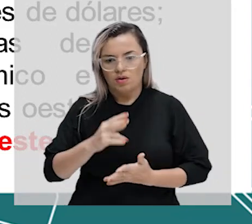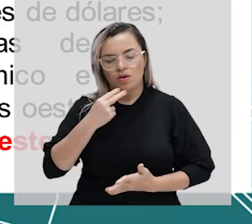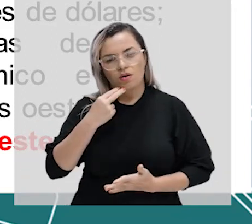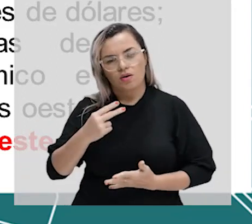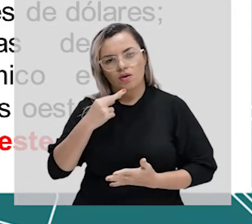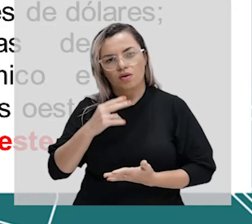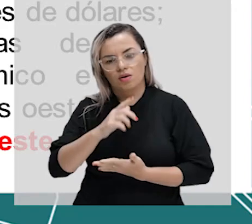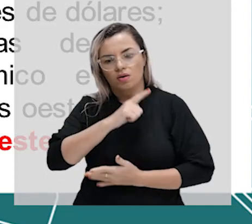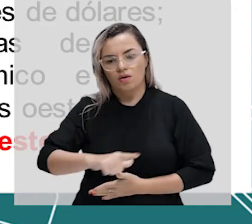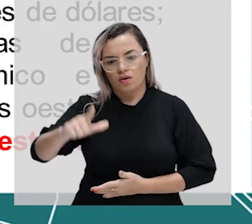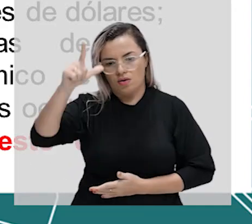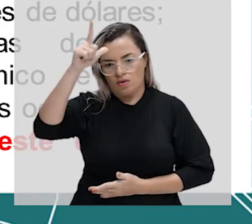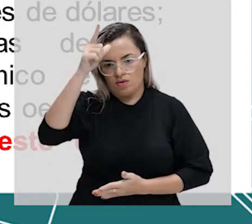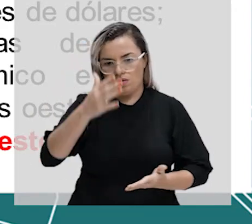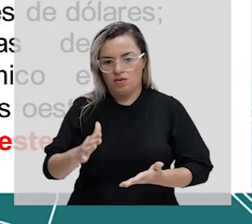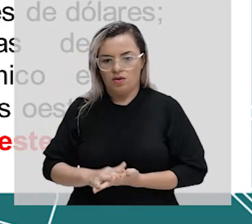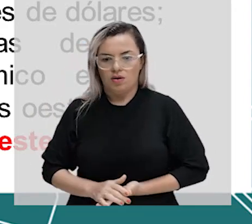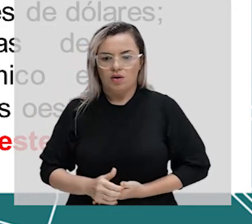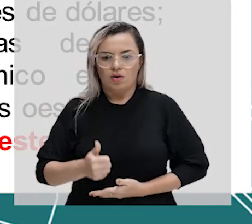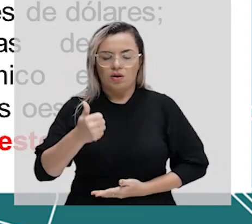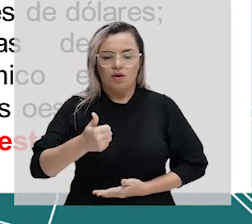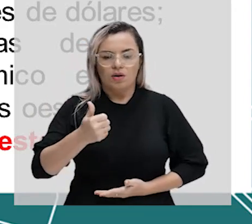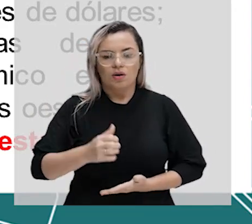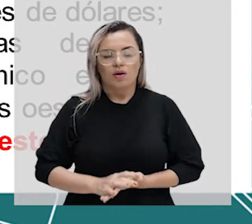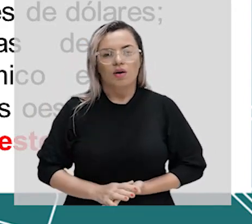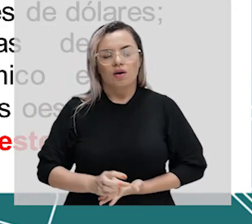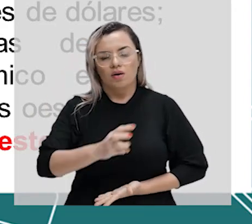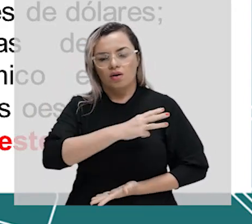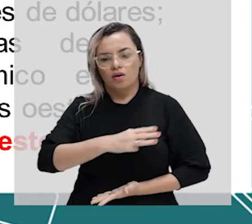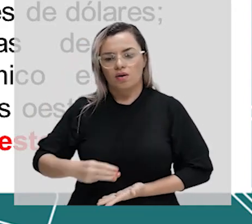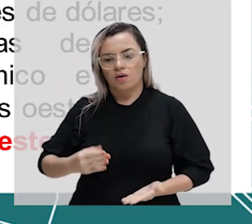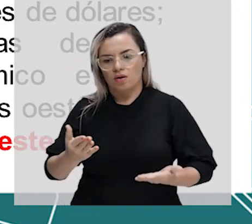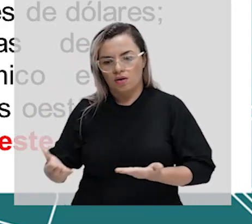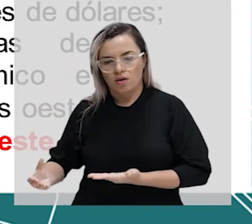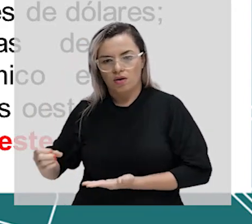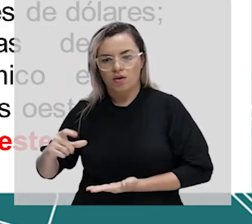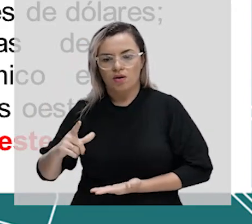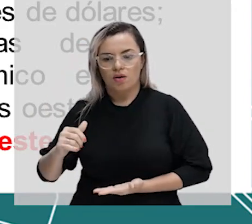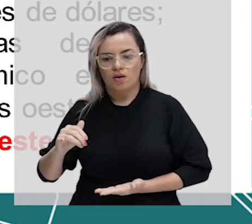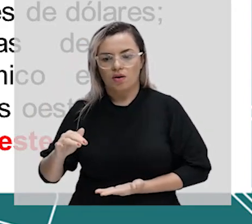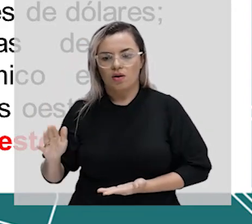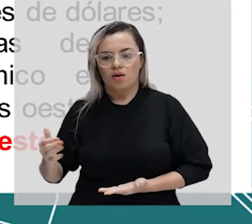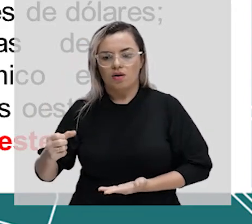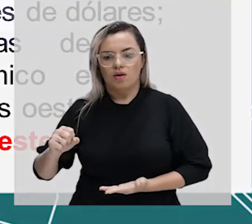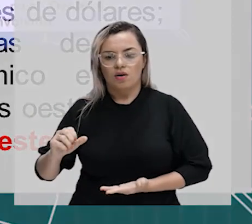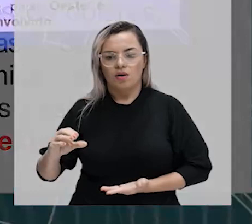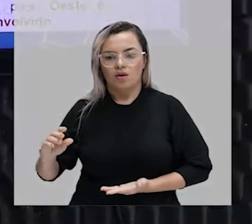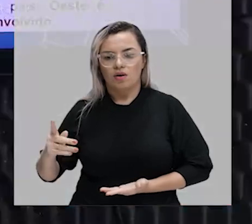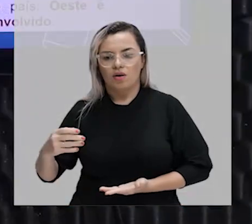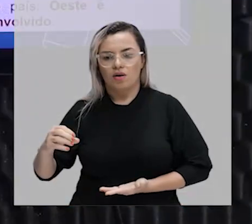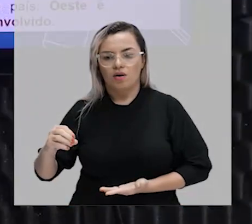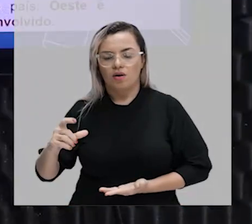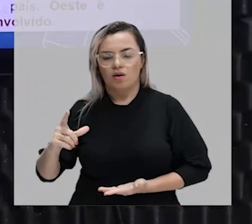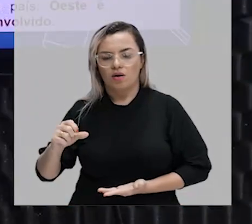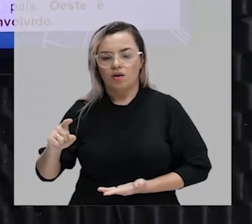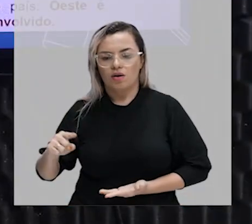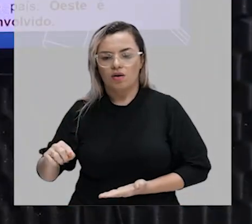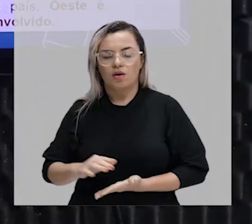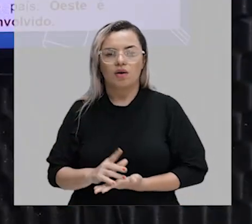Scholz, que substituiu a famosa Angela Merkel, tá certo? O PIB da Alemanha de 2021 ficou em